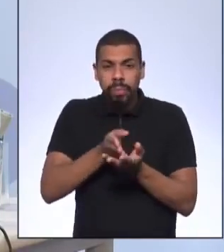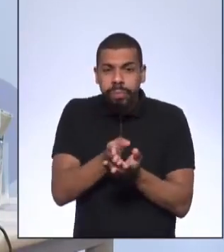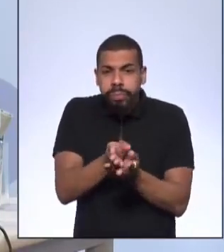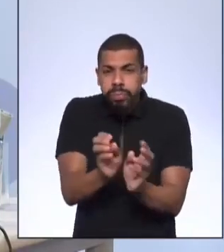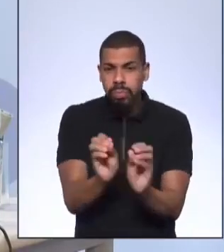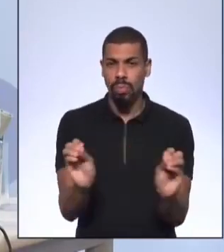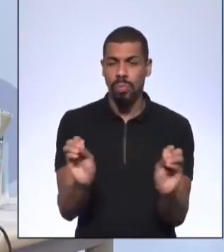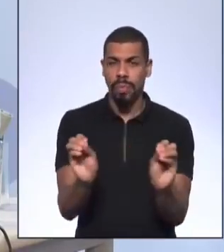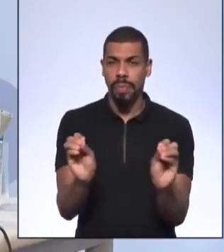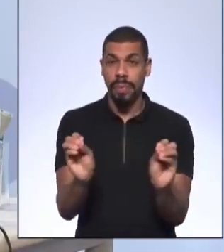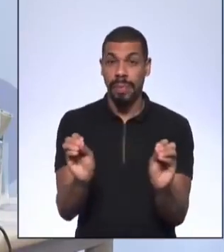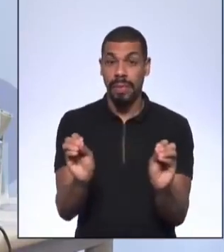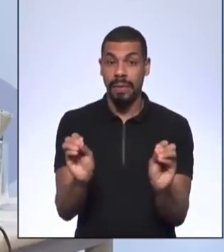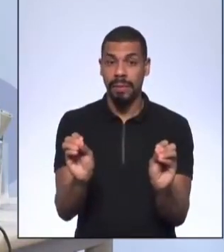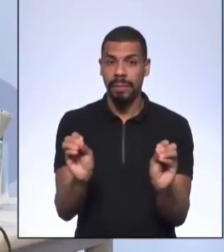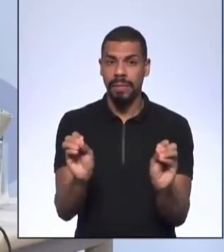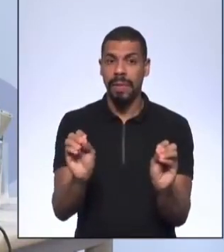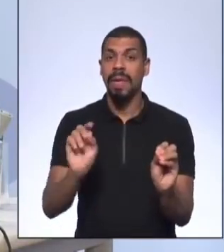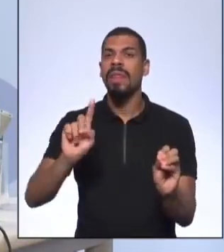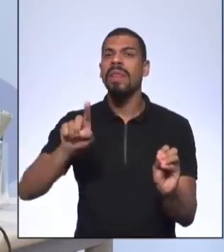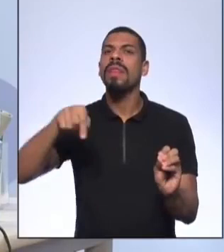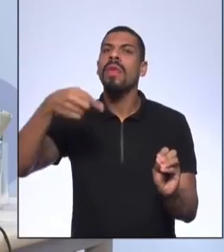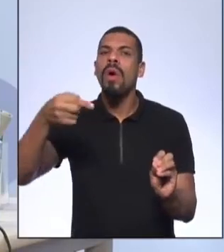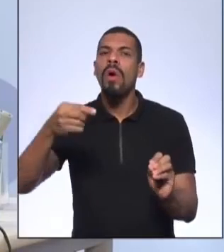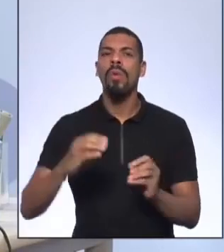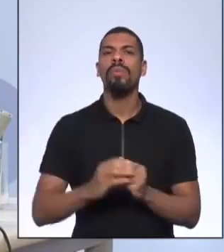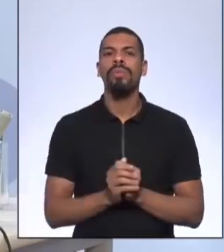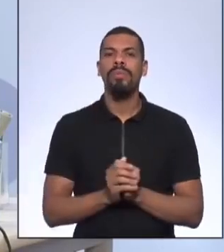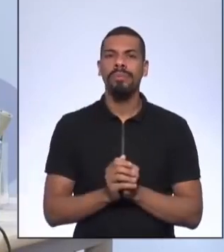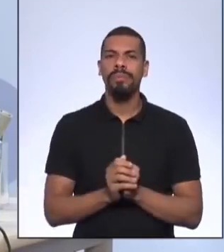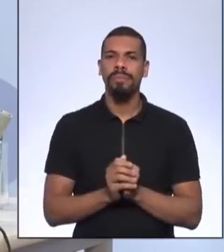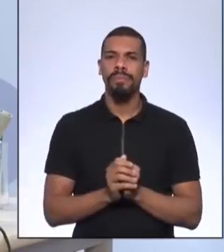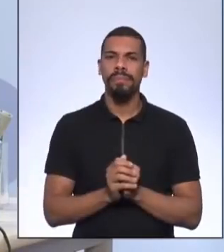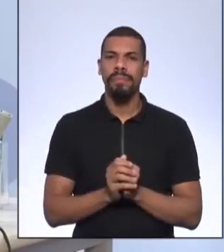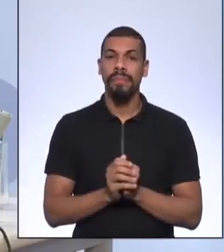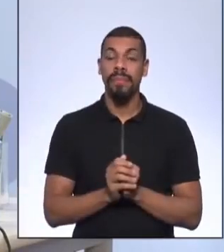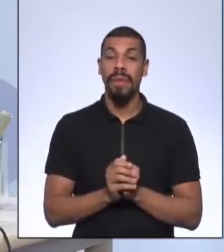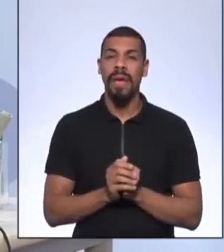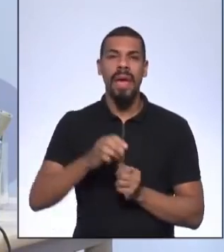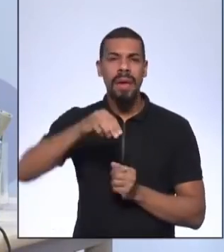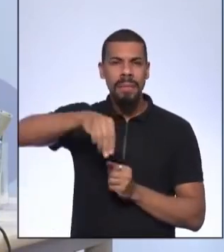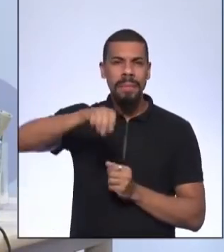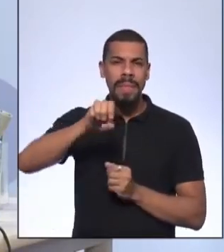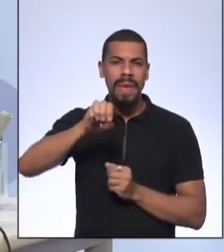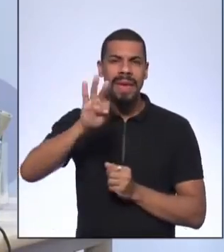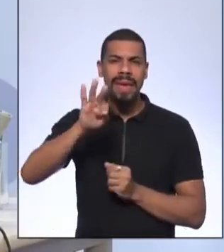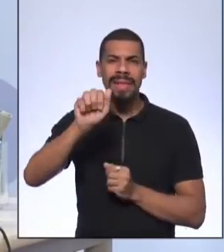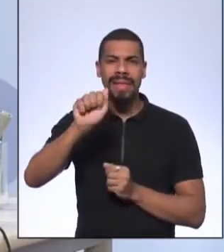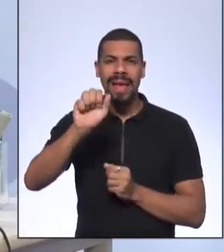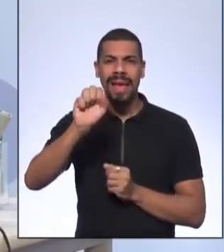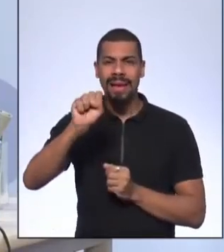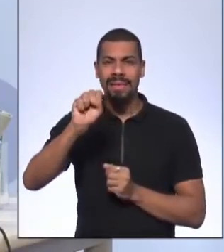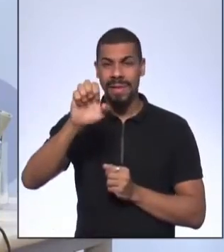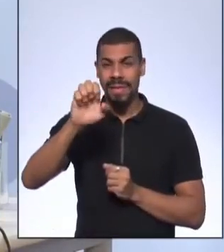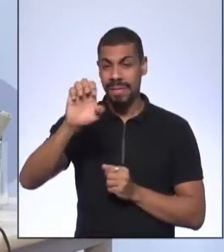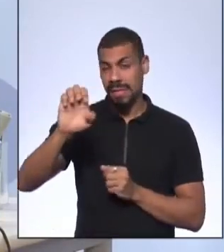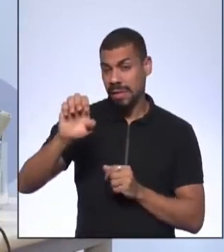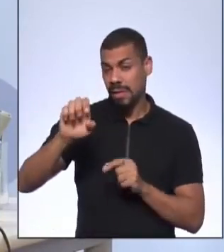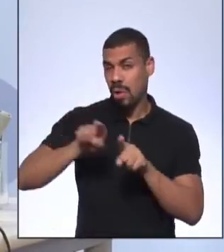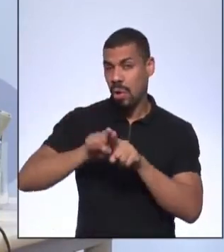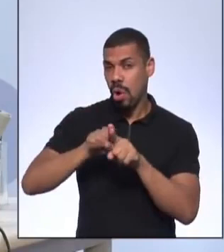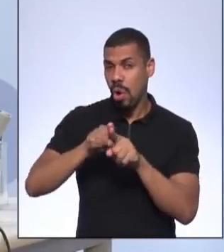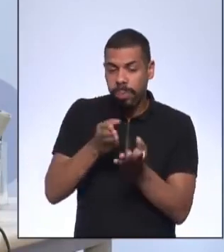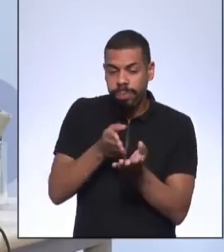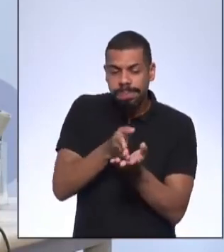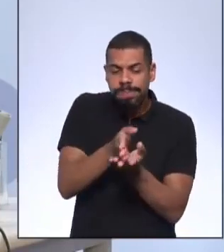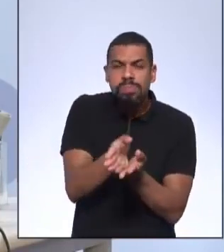da célula e forma-se o fuso mitótico. Na metáfase, eu chamo de fase do meio. Nessa fase, os